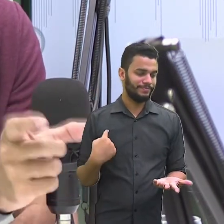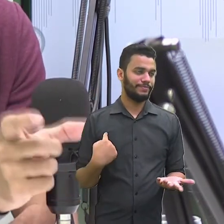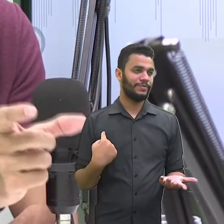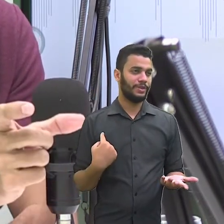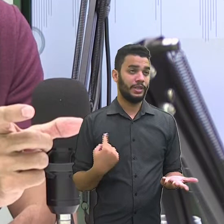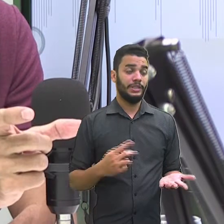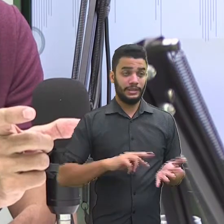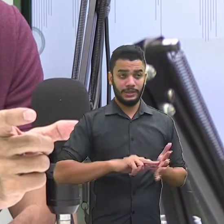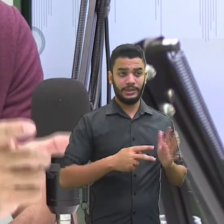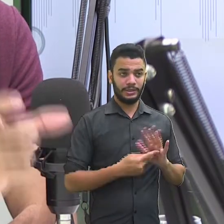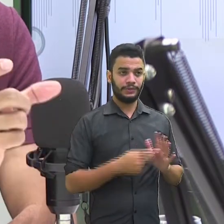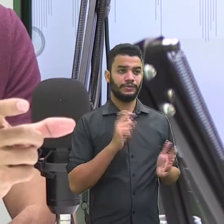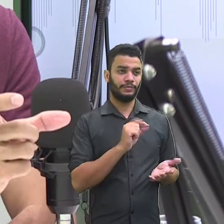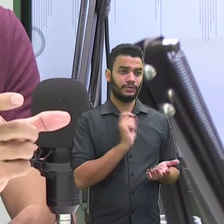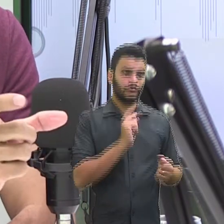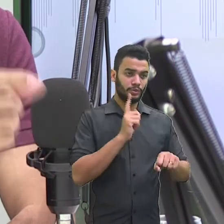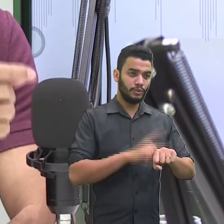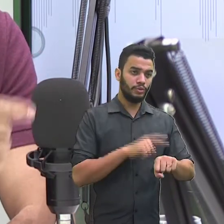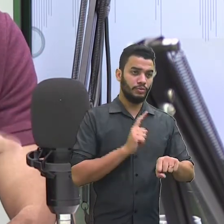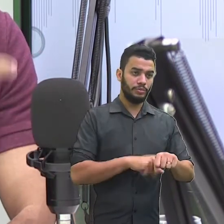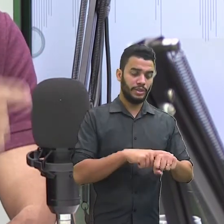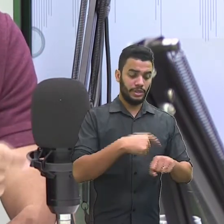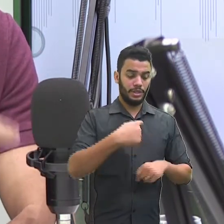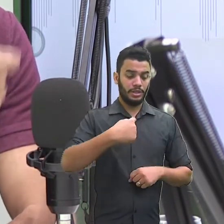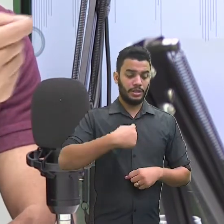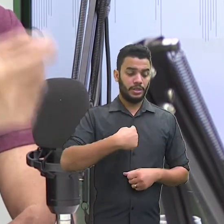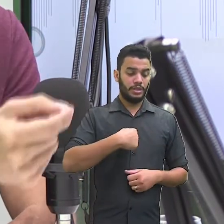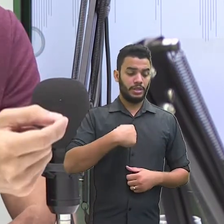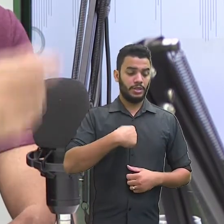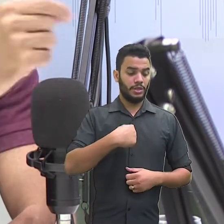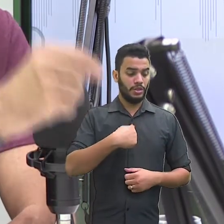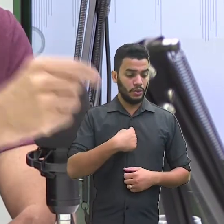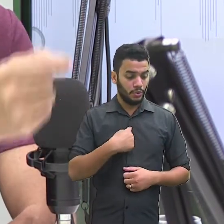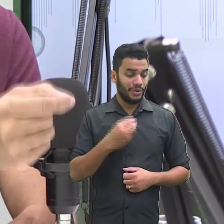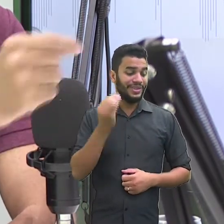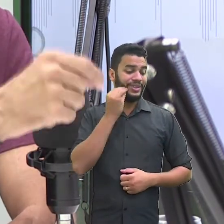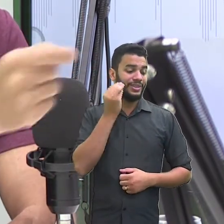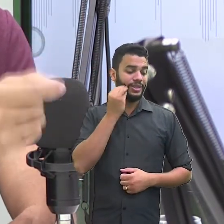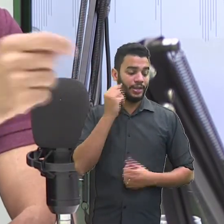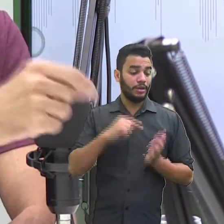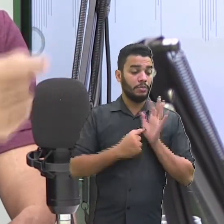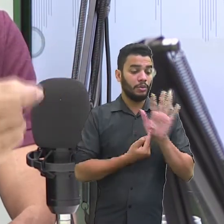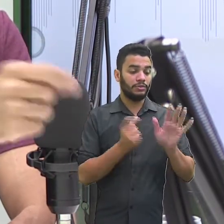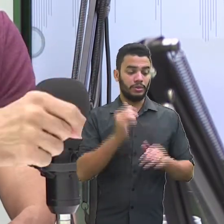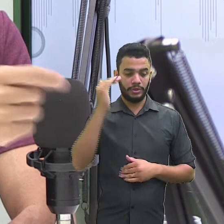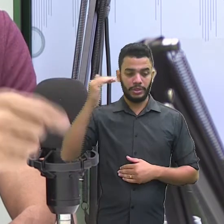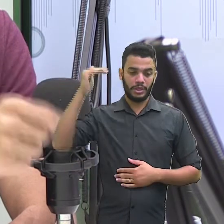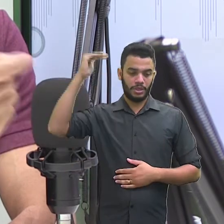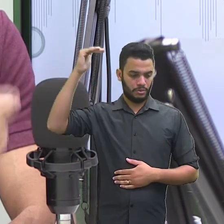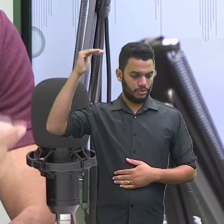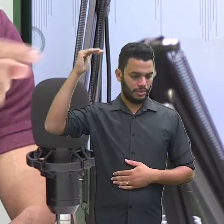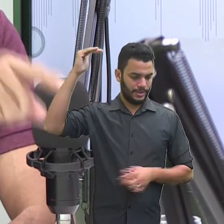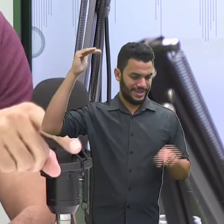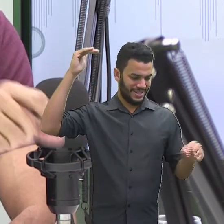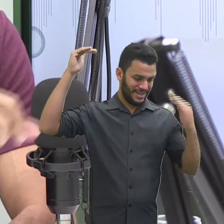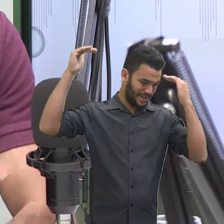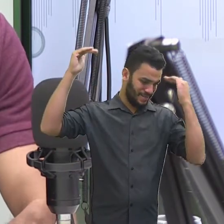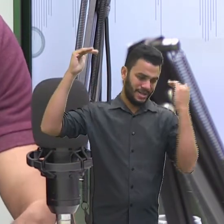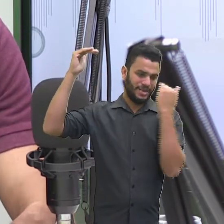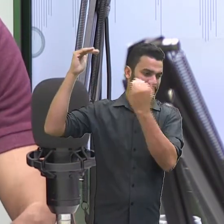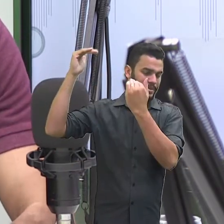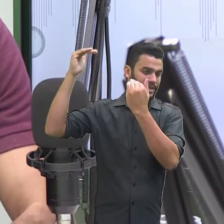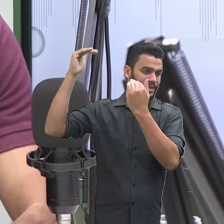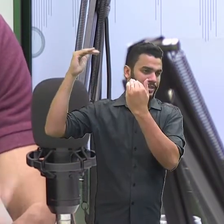mais fácil exercer este princípio de autoridade, e pai e mãe realmente são autoridades constituídas sobre a